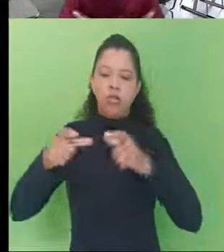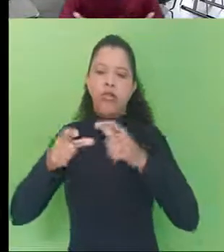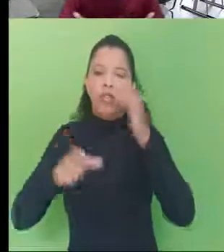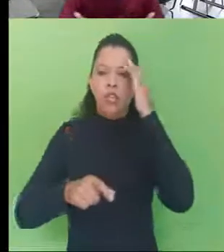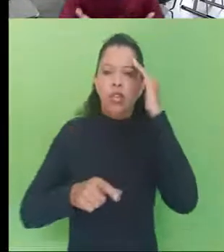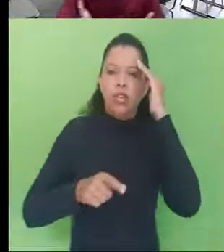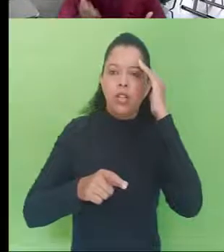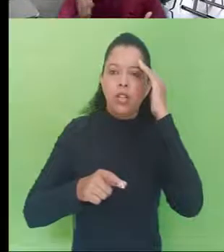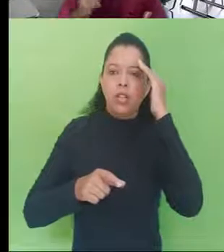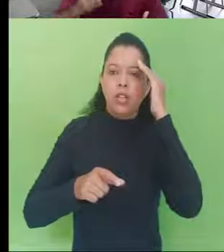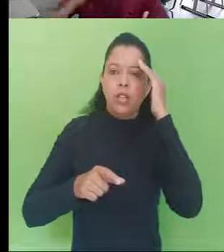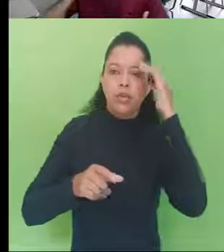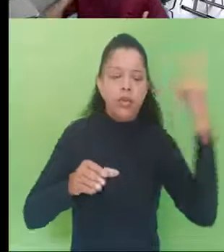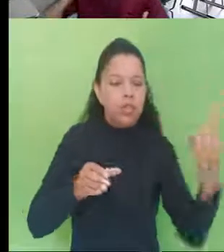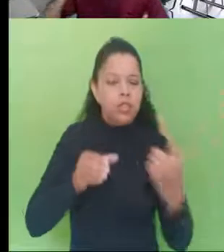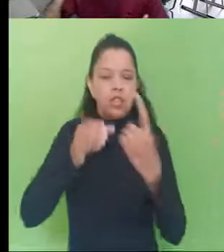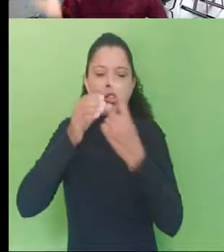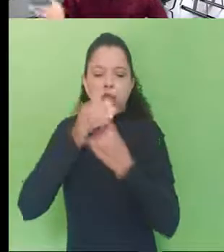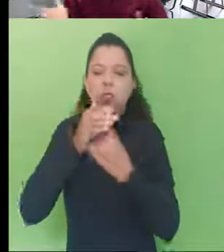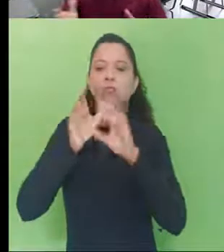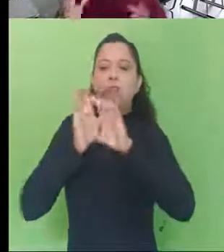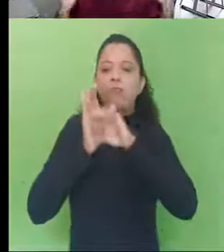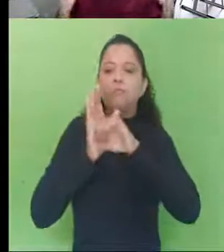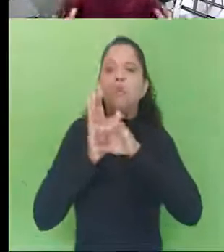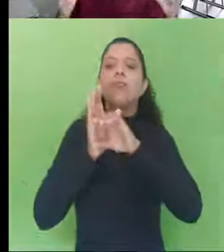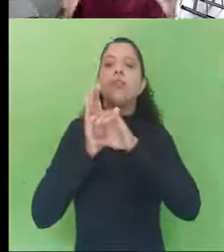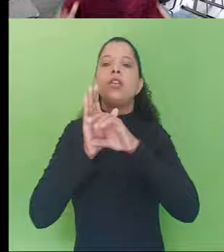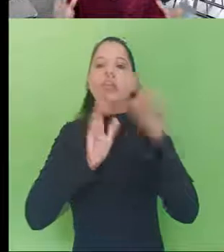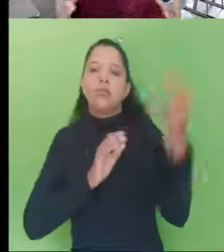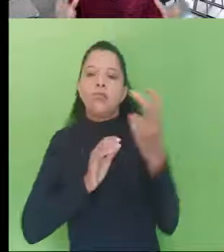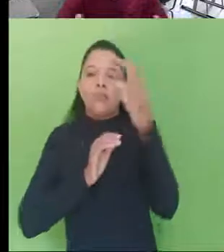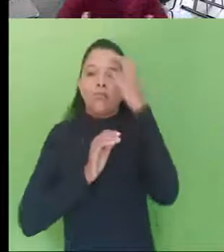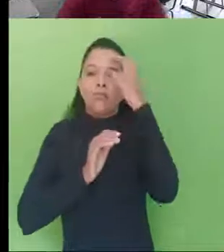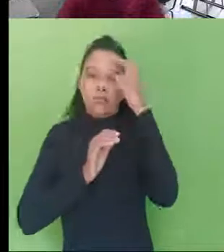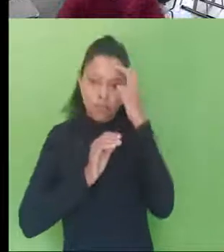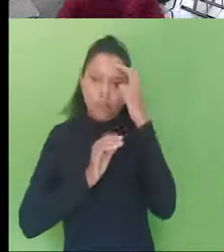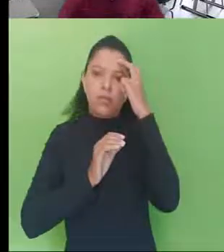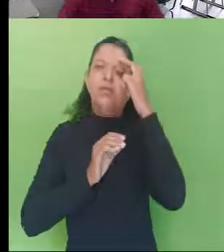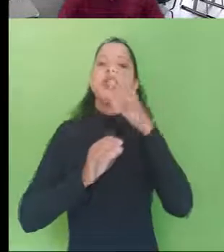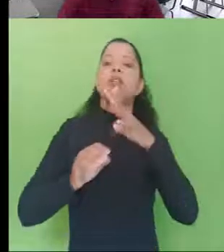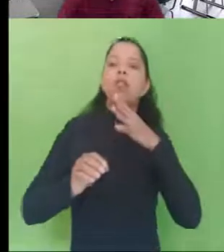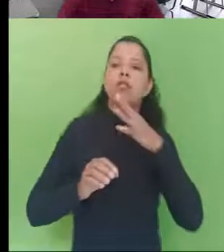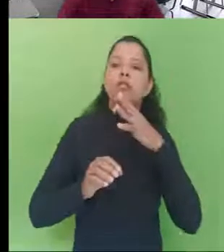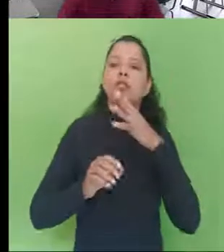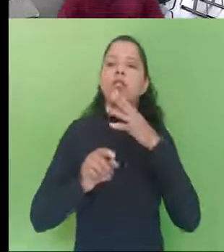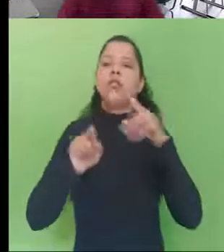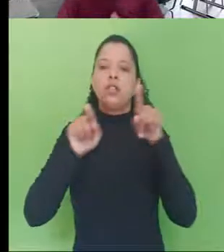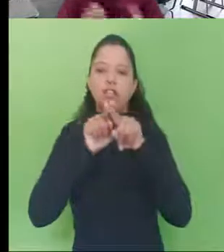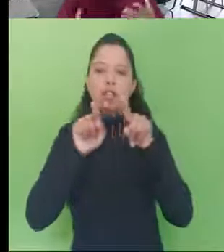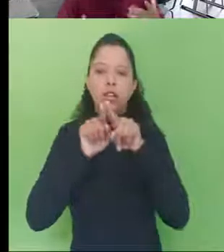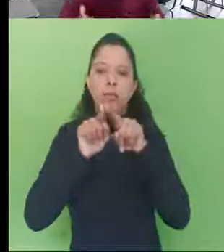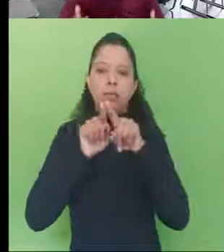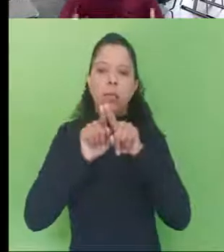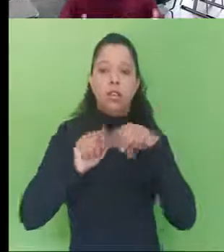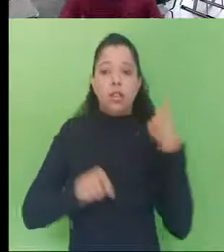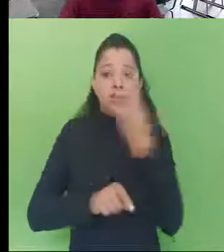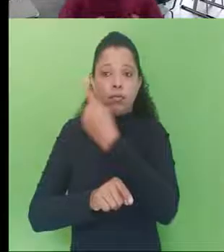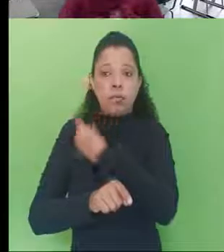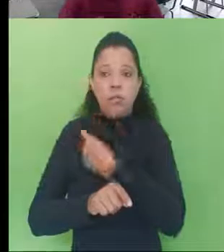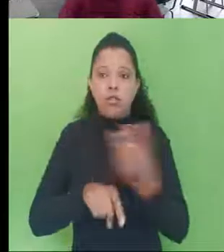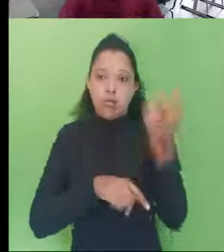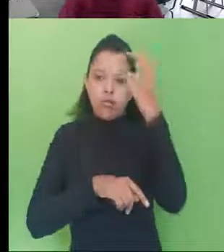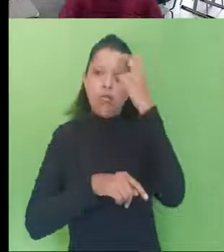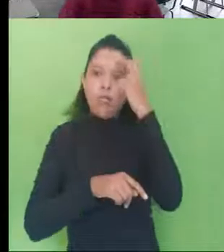nos inserirmos dentro do conceito de cultura, compreender e conhecer a nossa cultura. Então a história